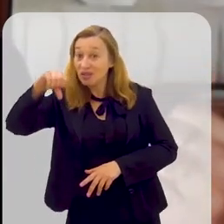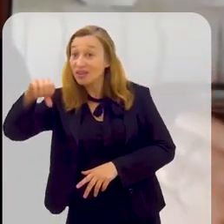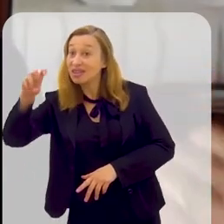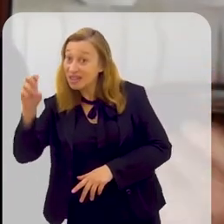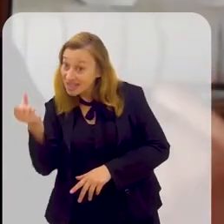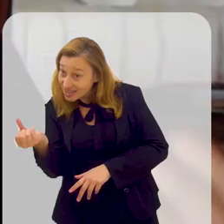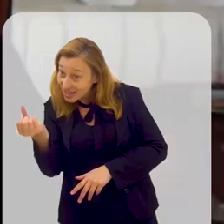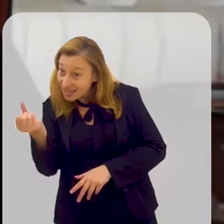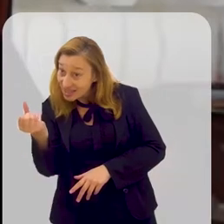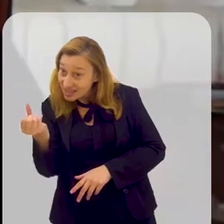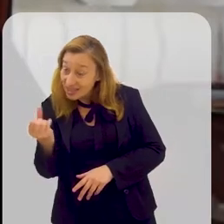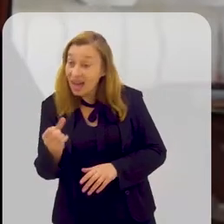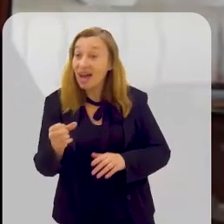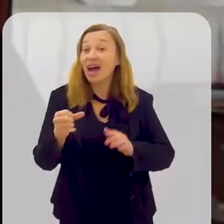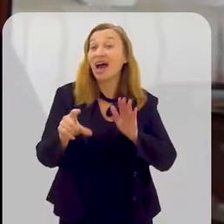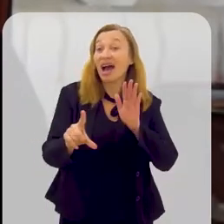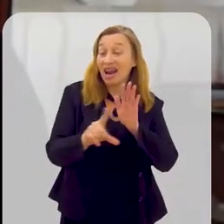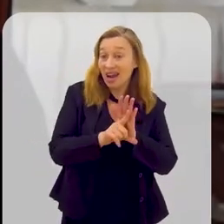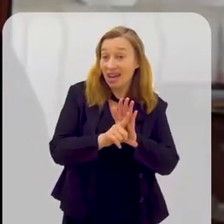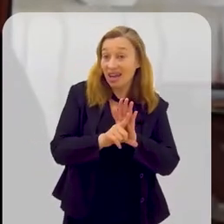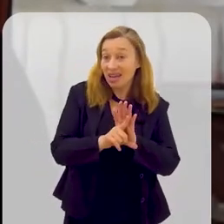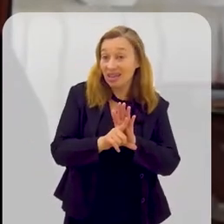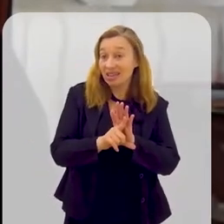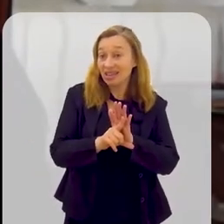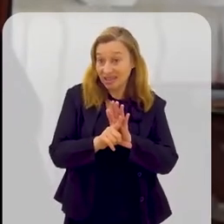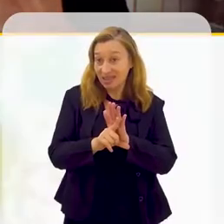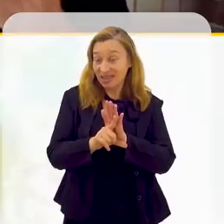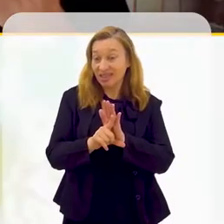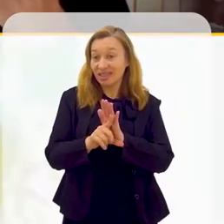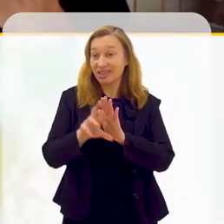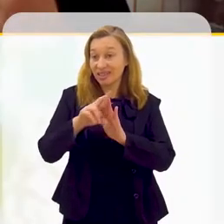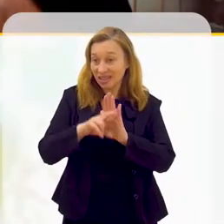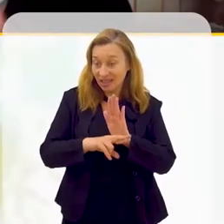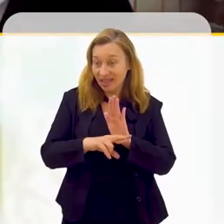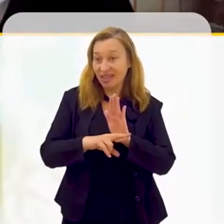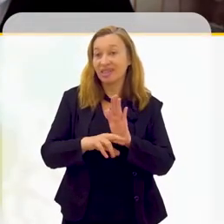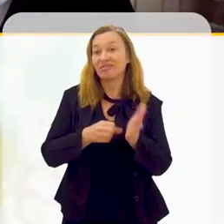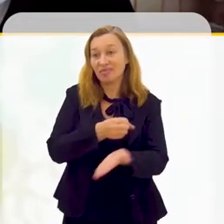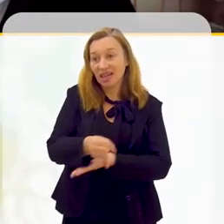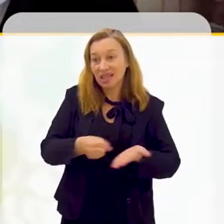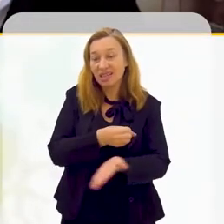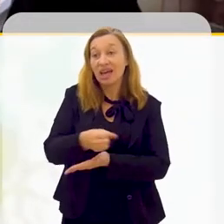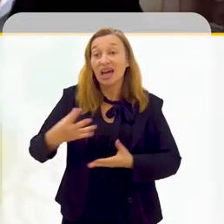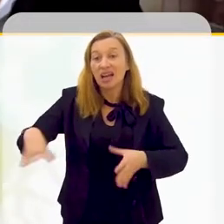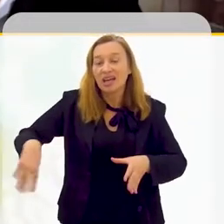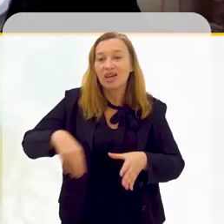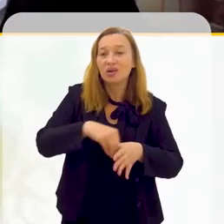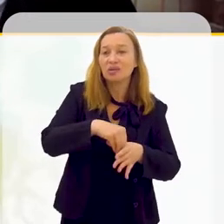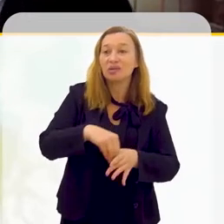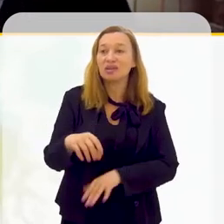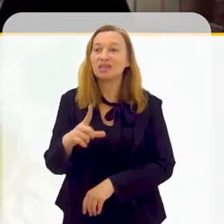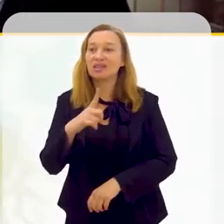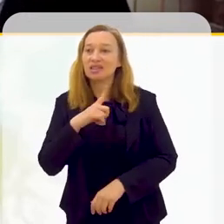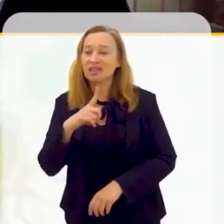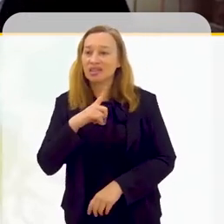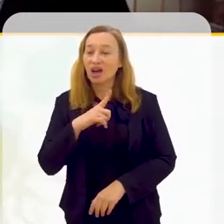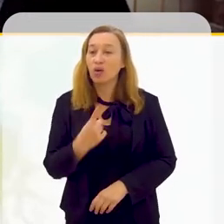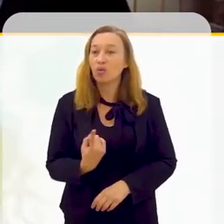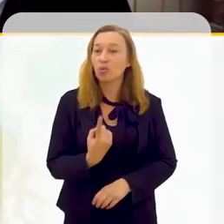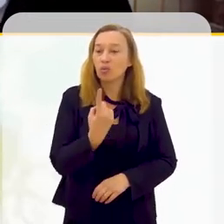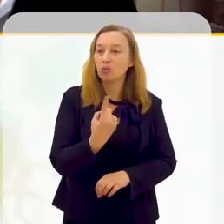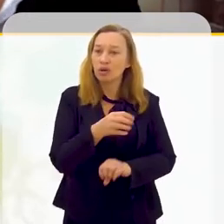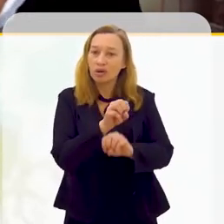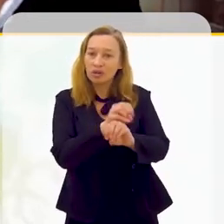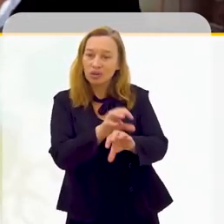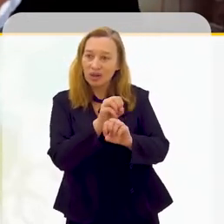1996 além de diretrizes e bases E aí ela inclui que existe